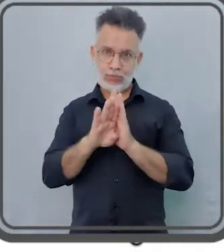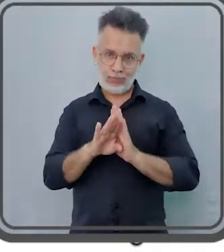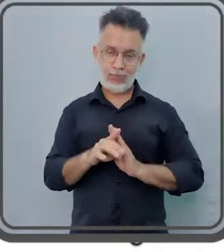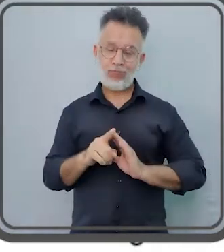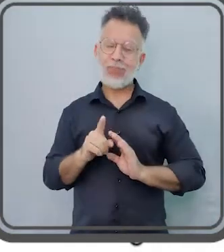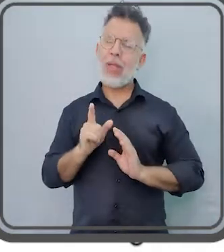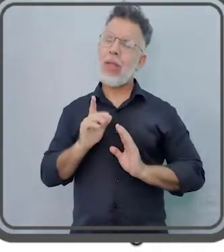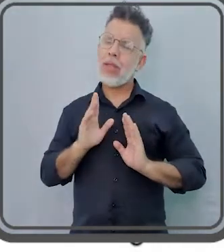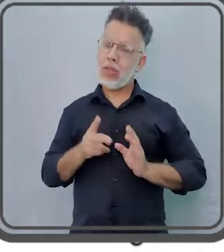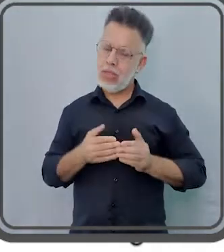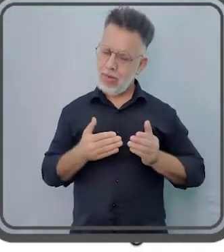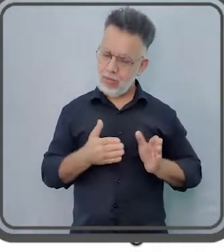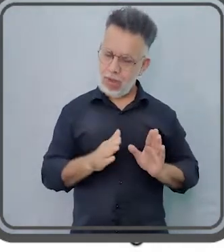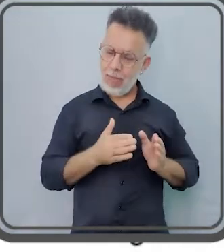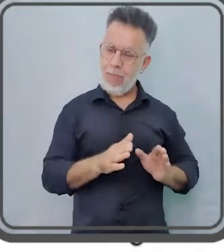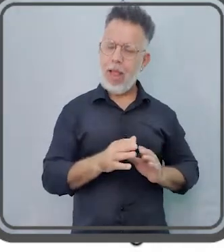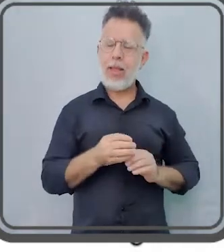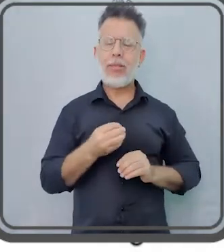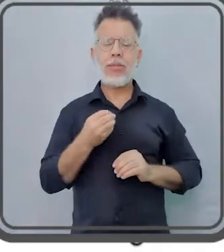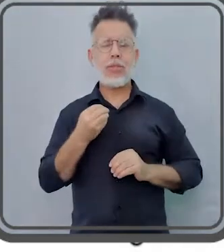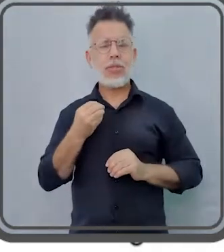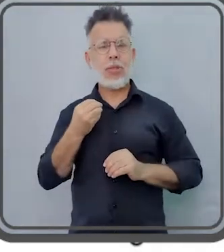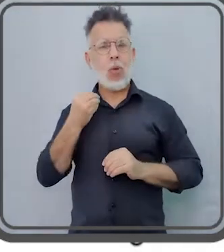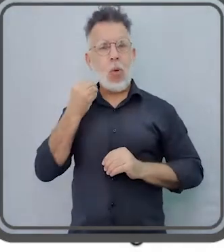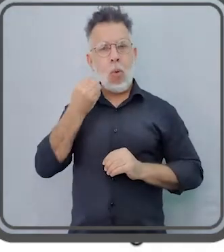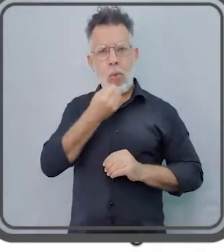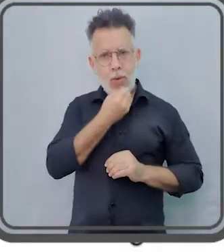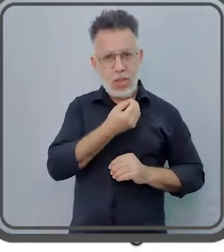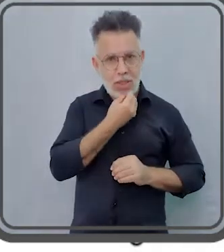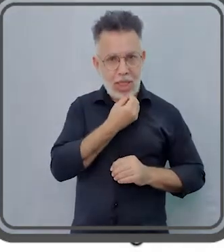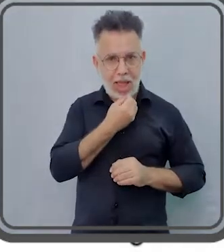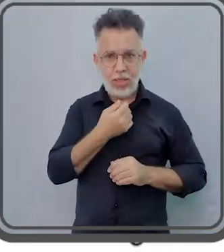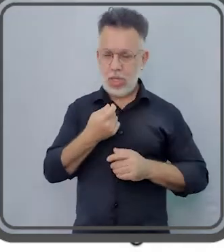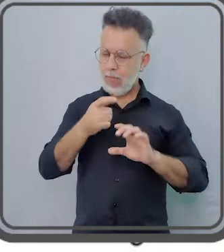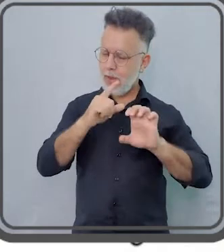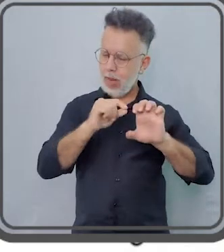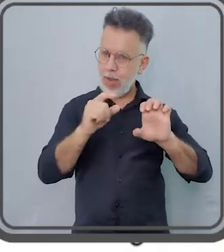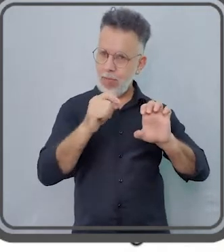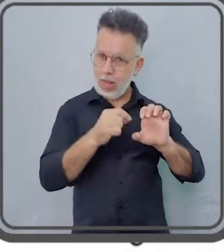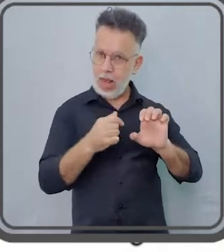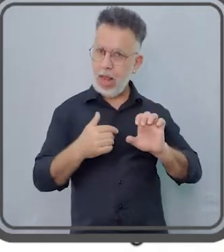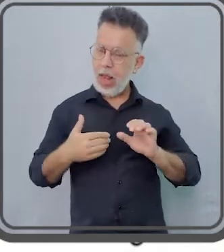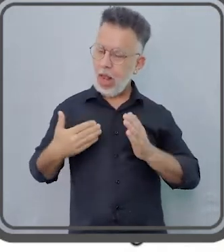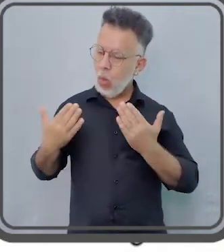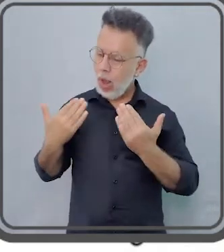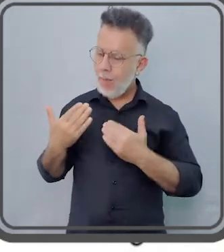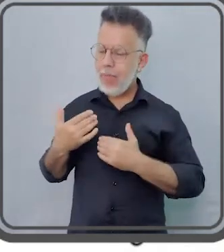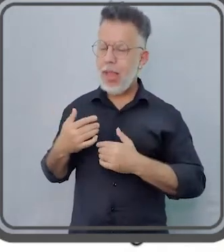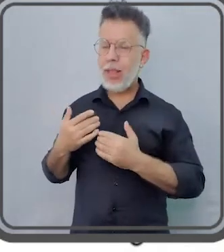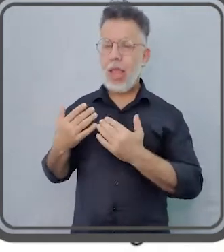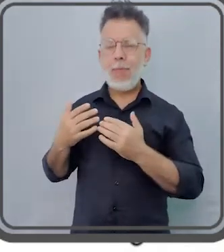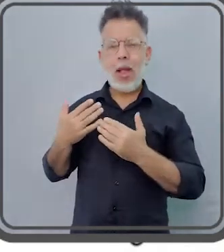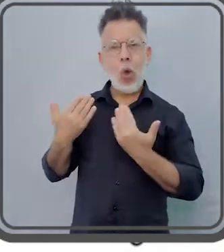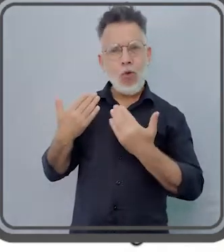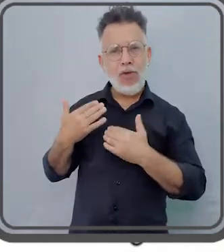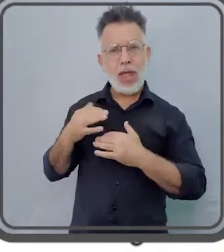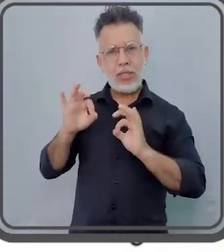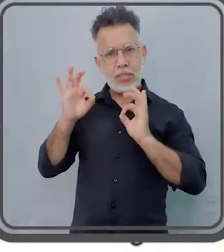para soluções. Né? Eu acho que o caminho é ter uma conversa legítima com os grupos, com as pessoas, para entender o que